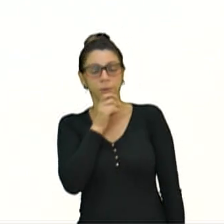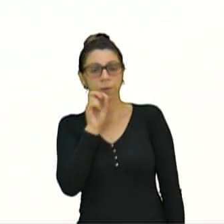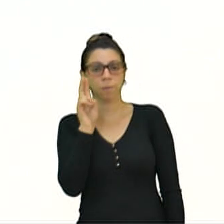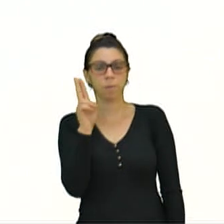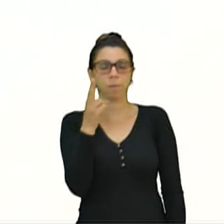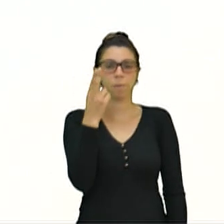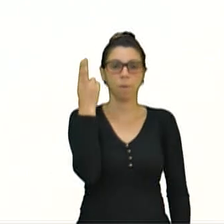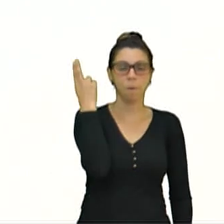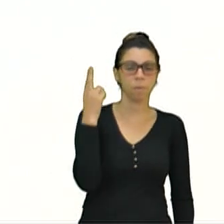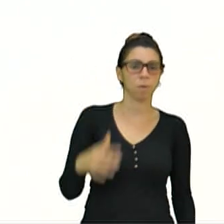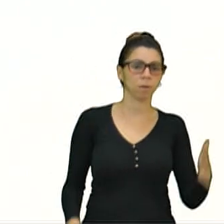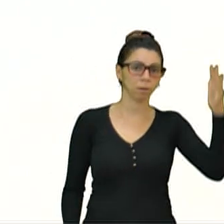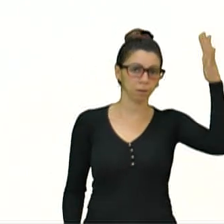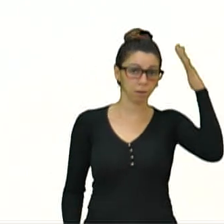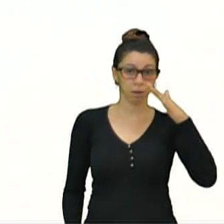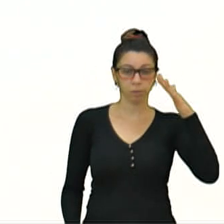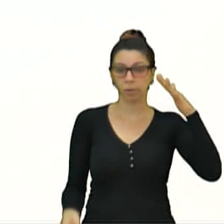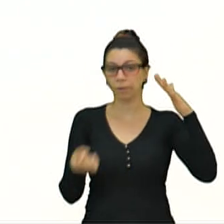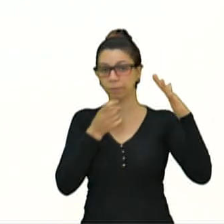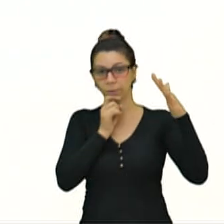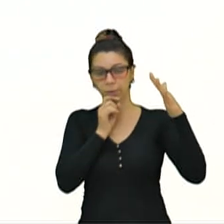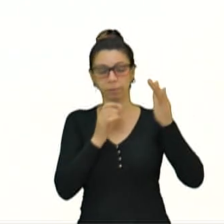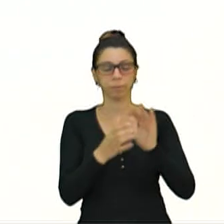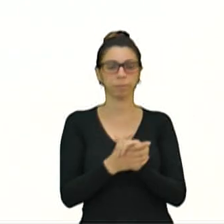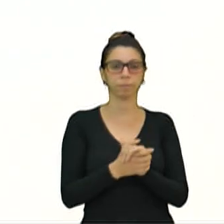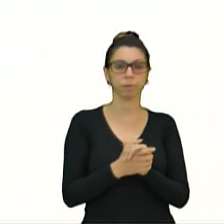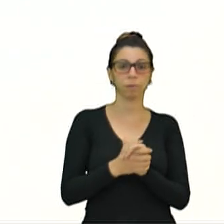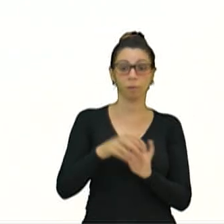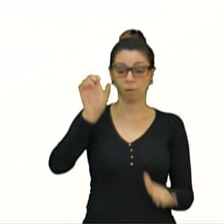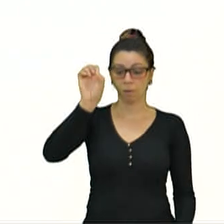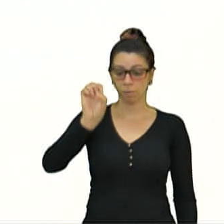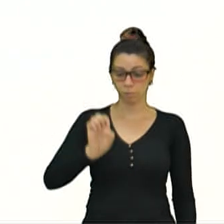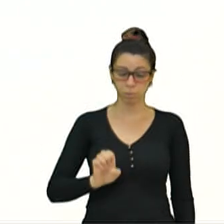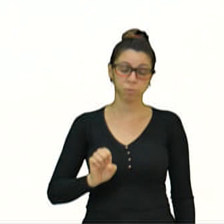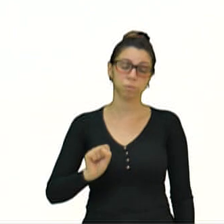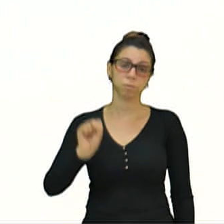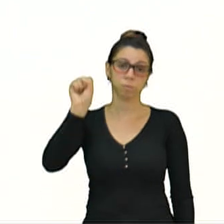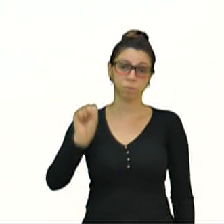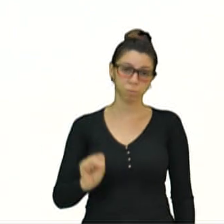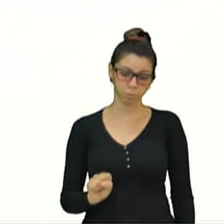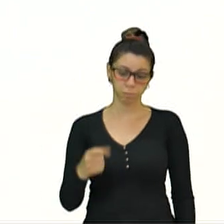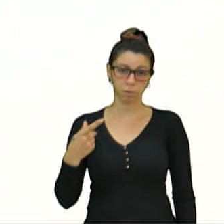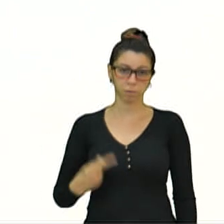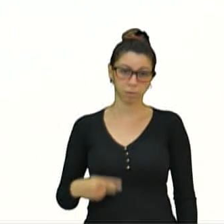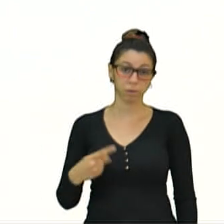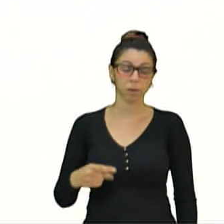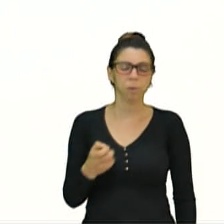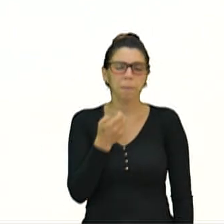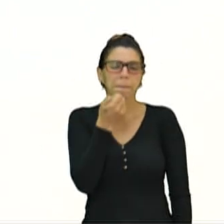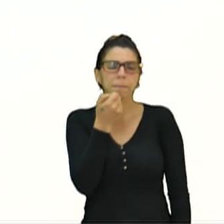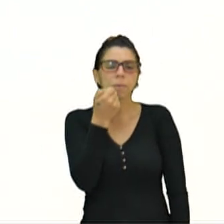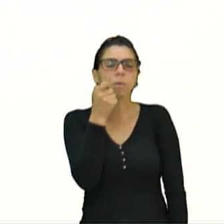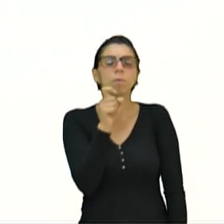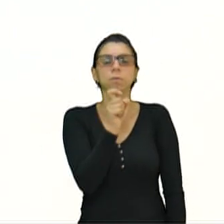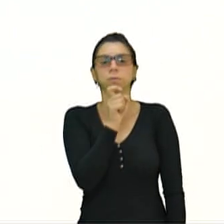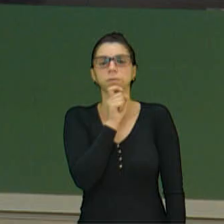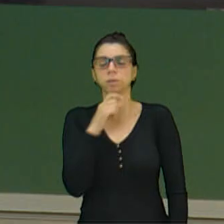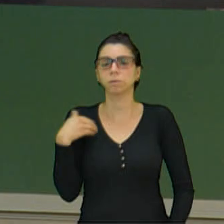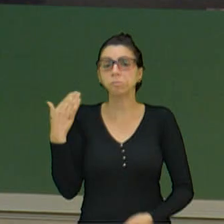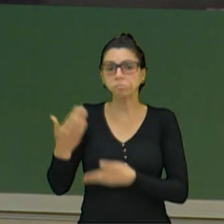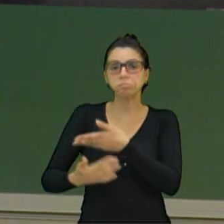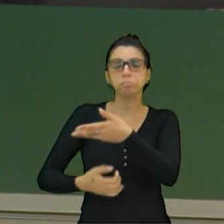temperado. Então, aqui no sul, onde a gente mora, tem um pouquinho de frio, é um clima temperado. Então, elas vão se desenvolver muito bem por